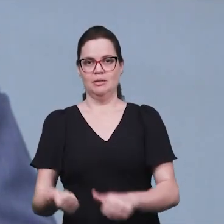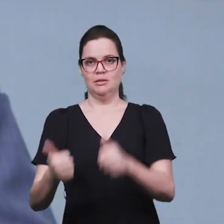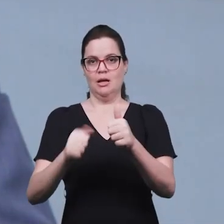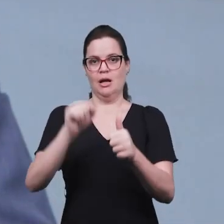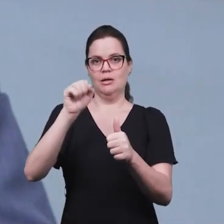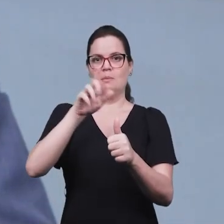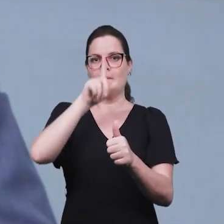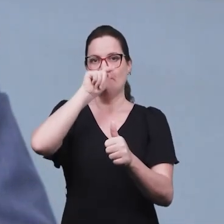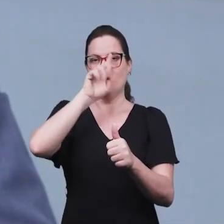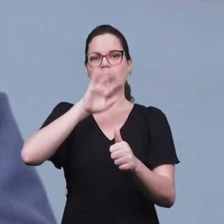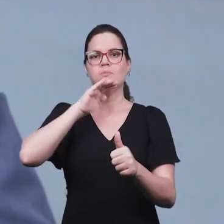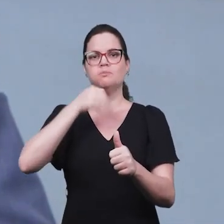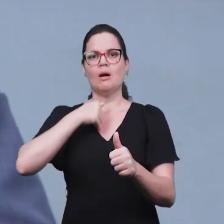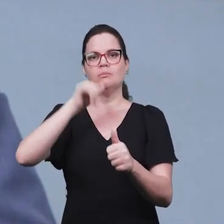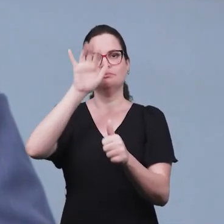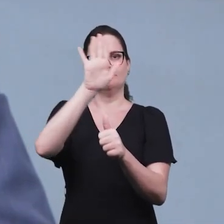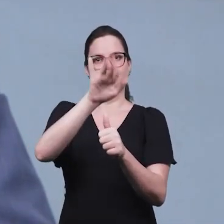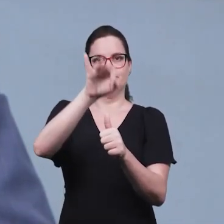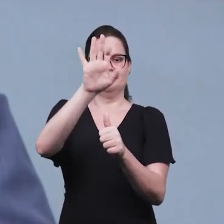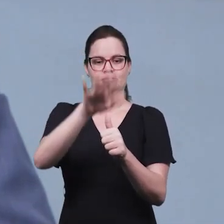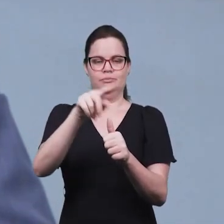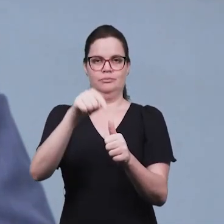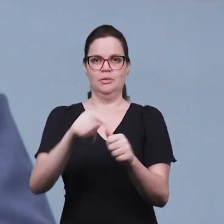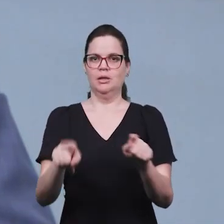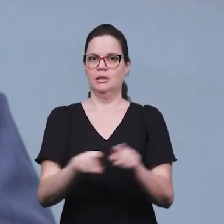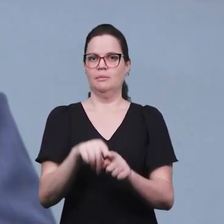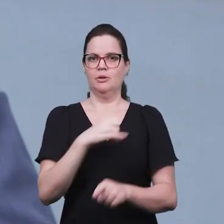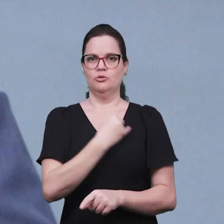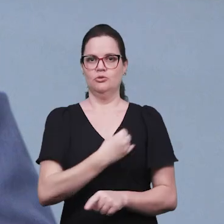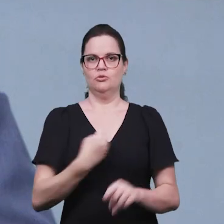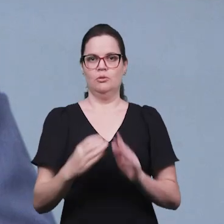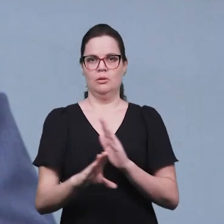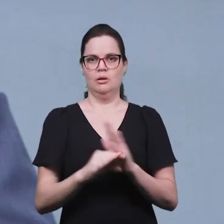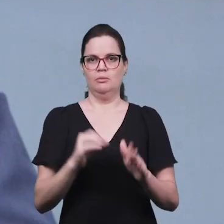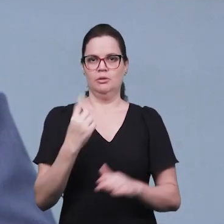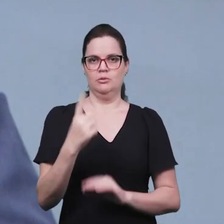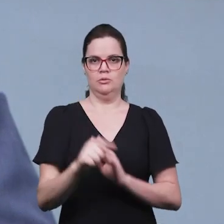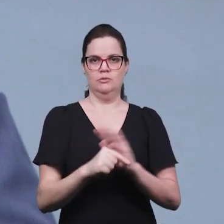João, capítulo 1, 33 a 34, ele estava